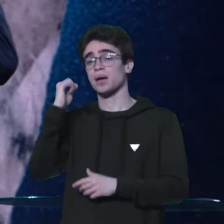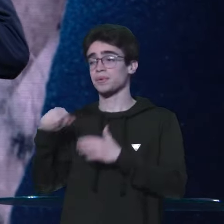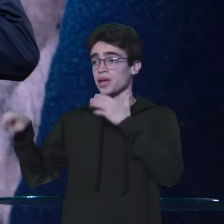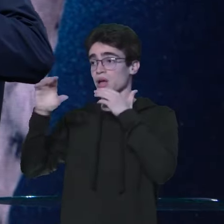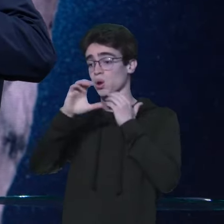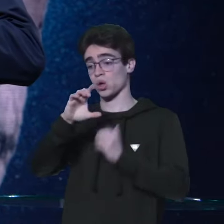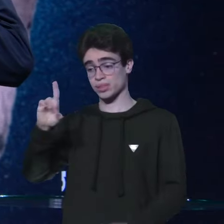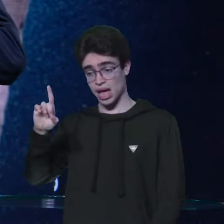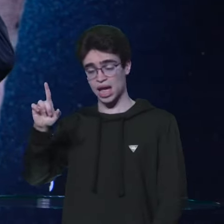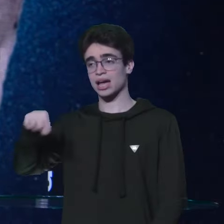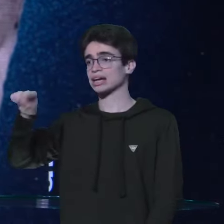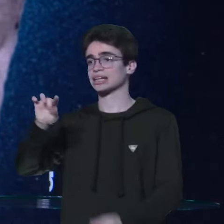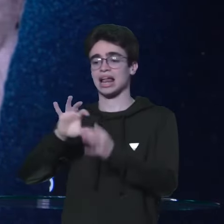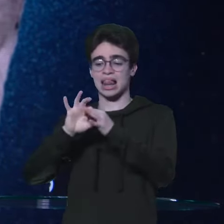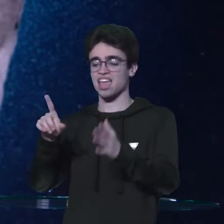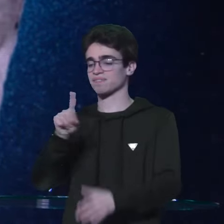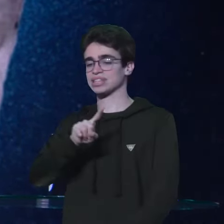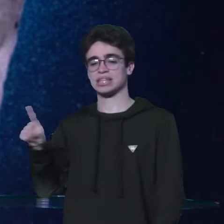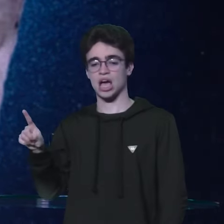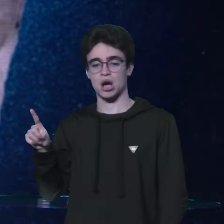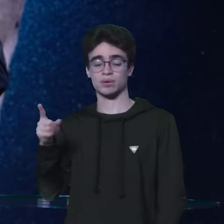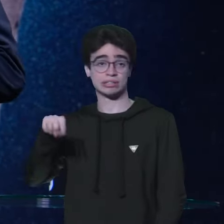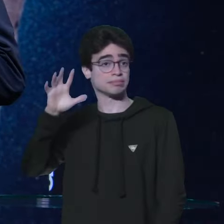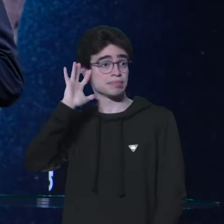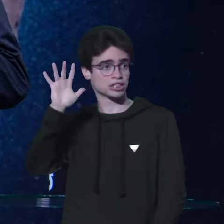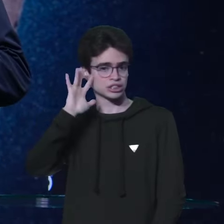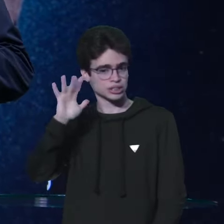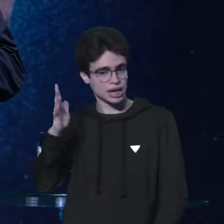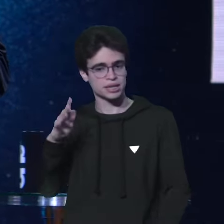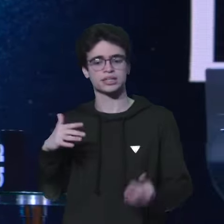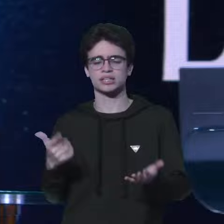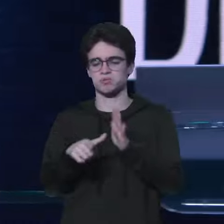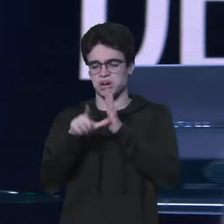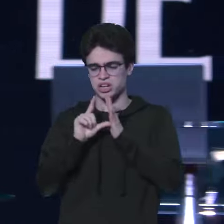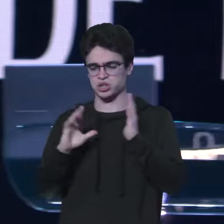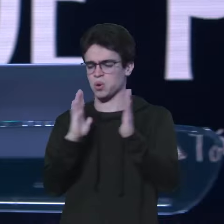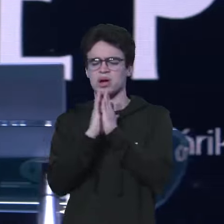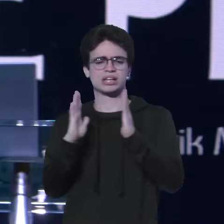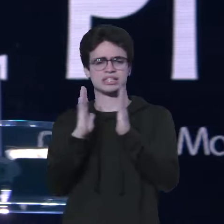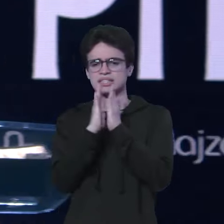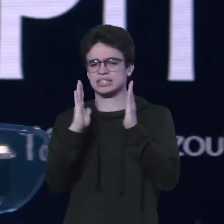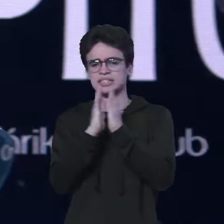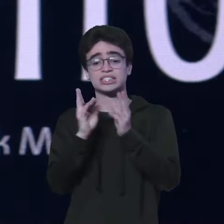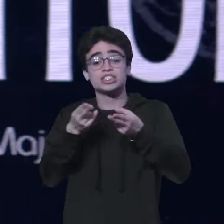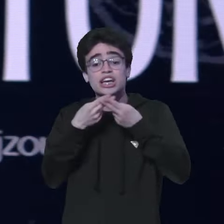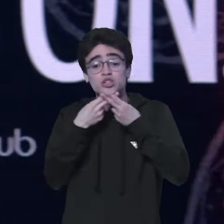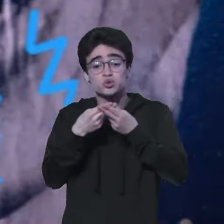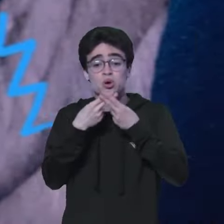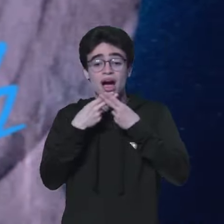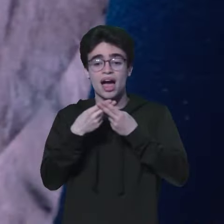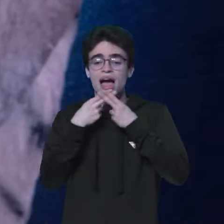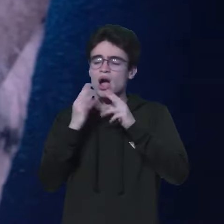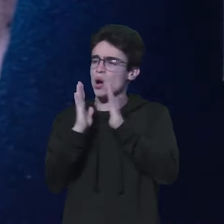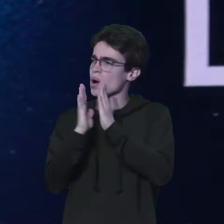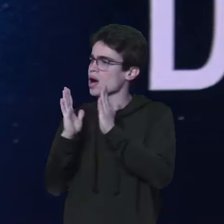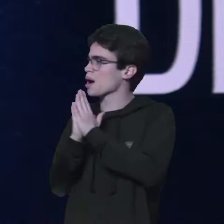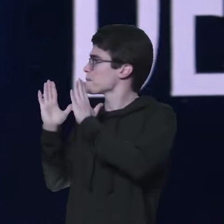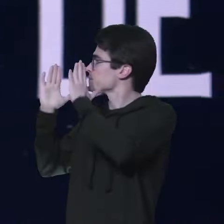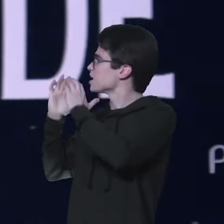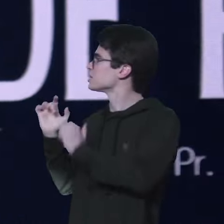no colégio não iam autorizar o culto. Então eles começaram a jejuar, orar e pedir a presença de